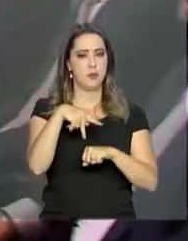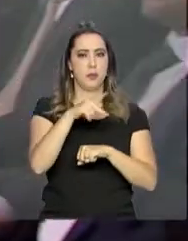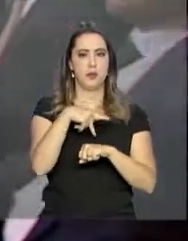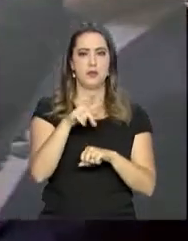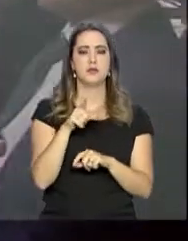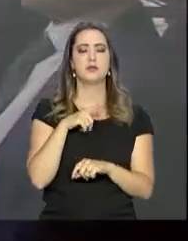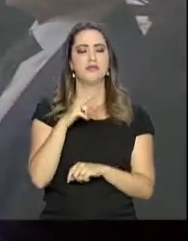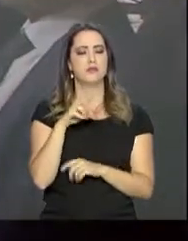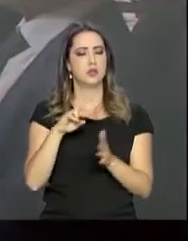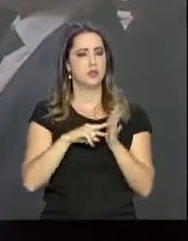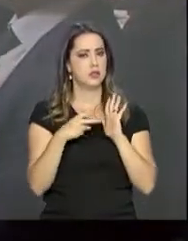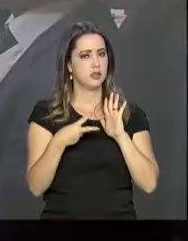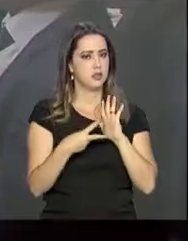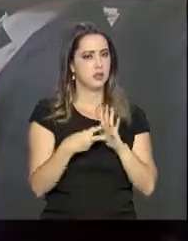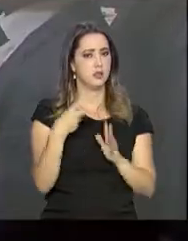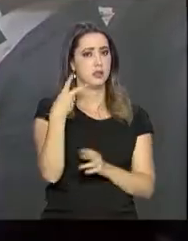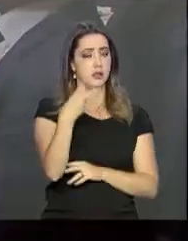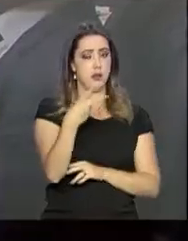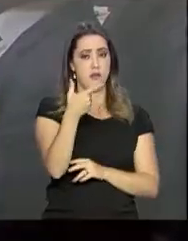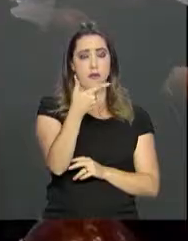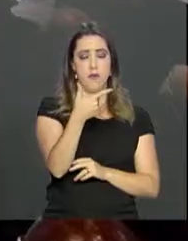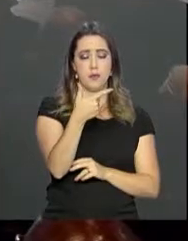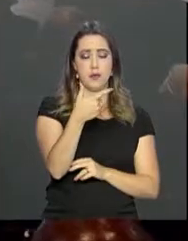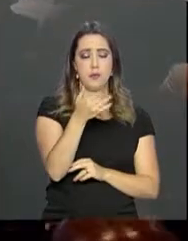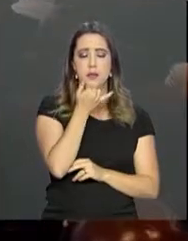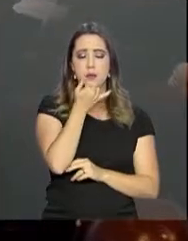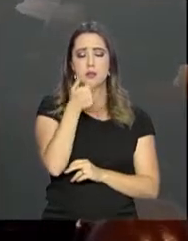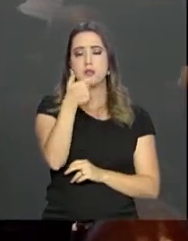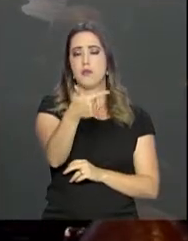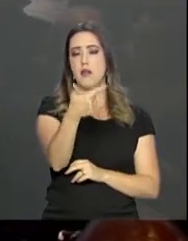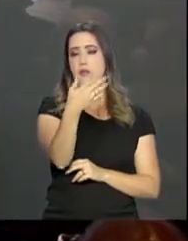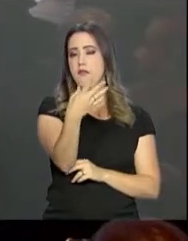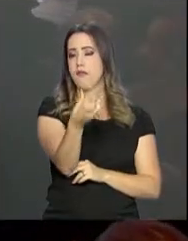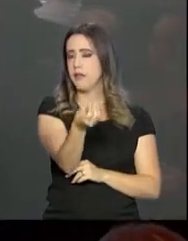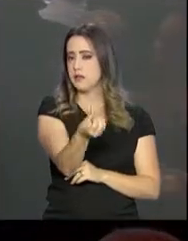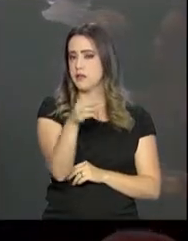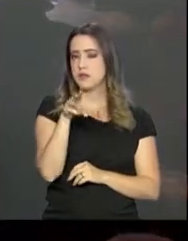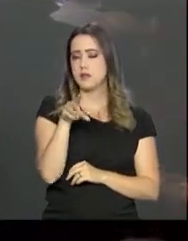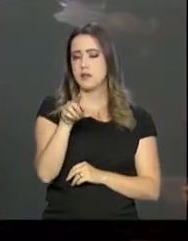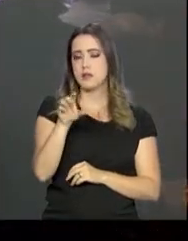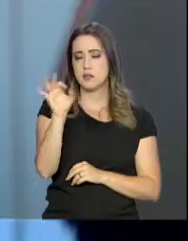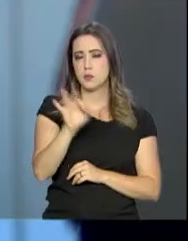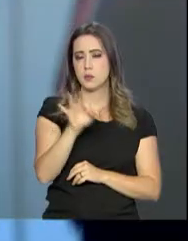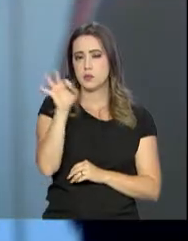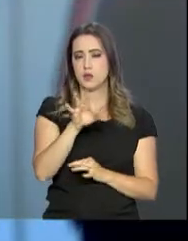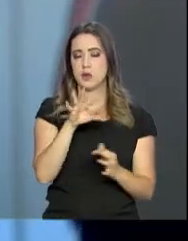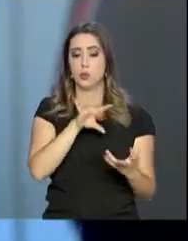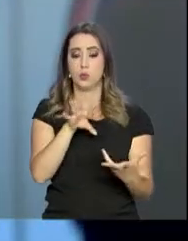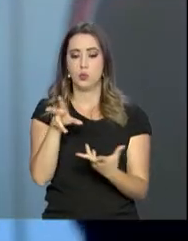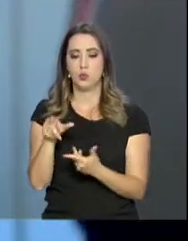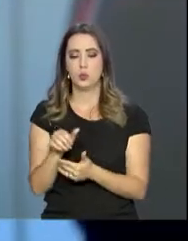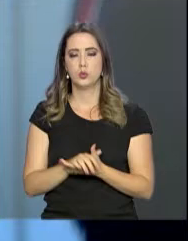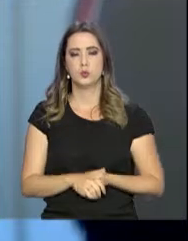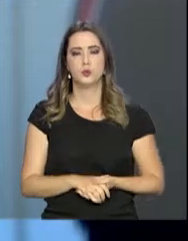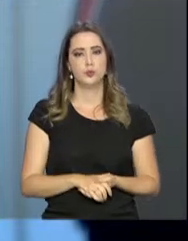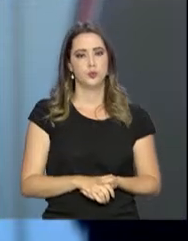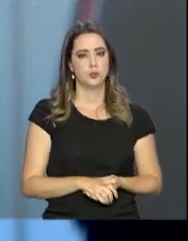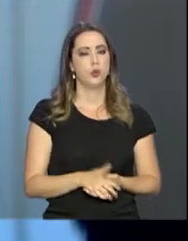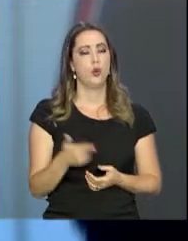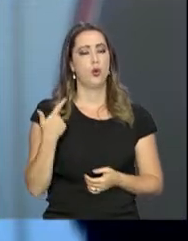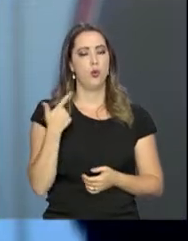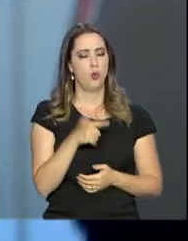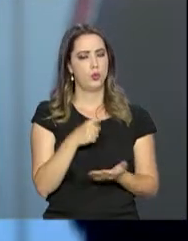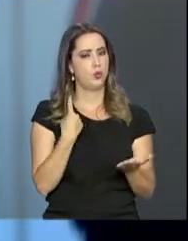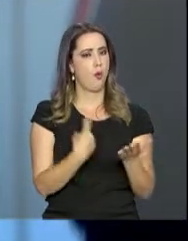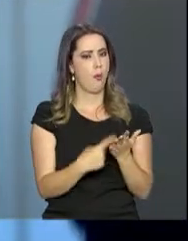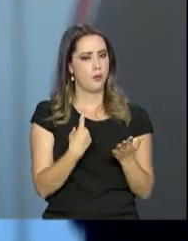BRICS respondem por 26% da área total do planeta Terra. Um outro acordo assinado prevê a instalação